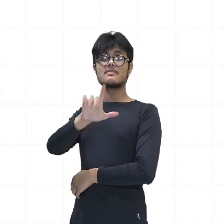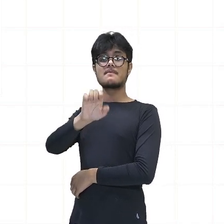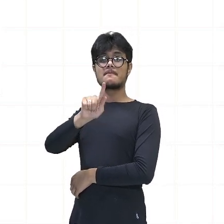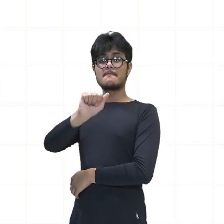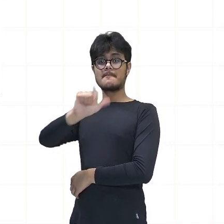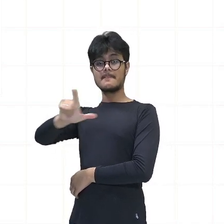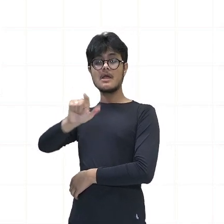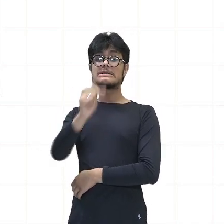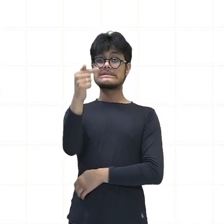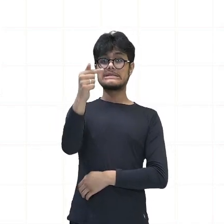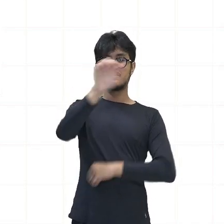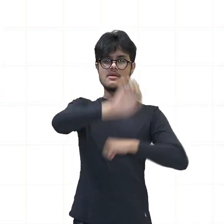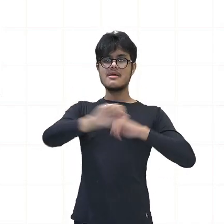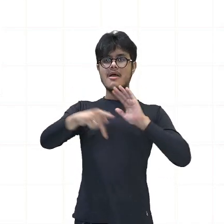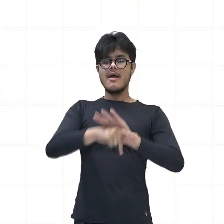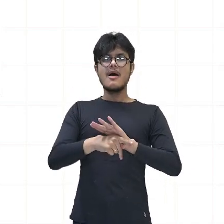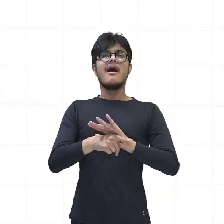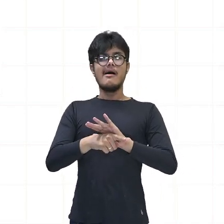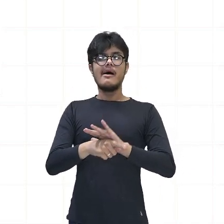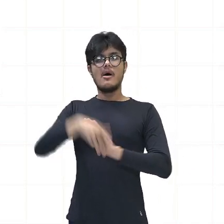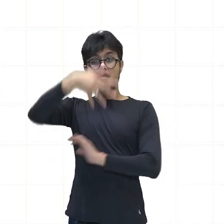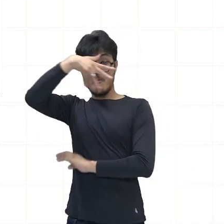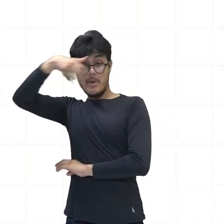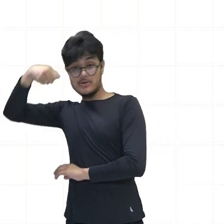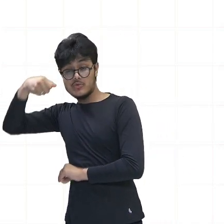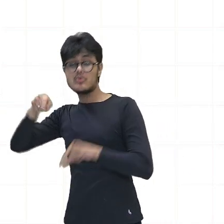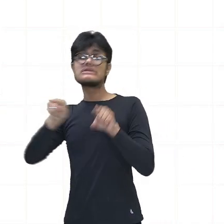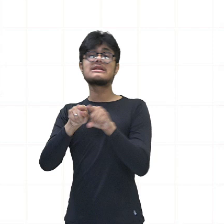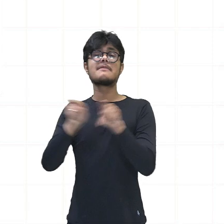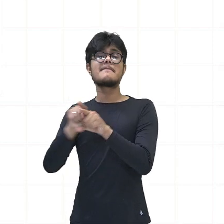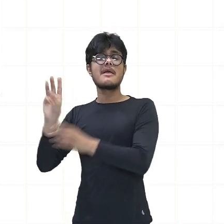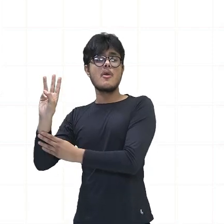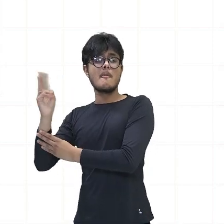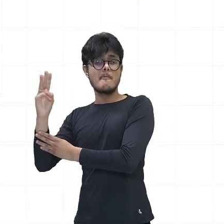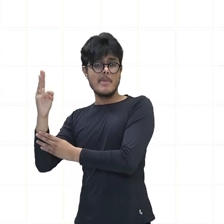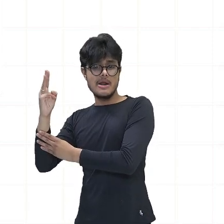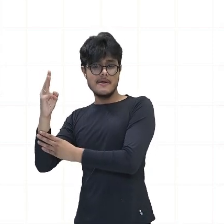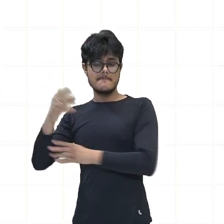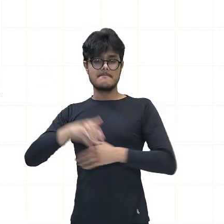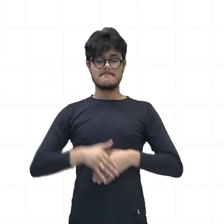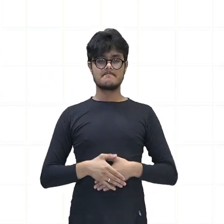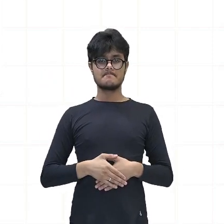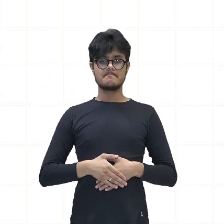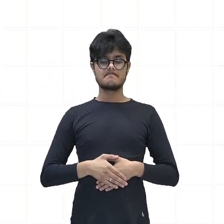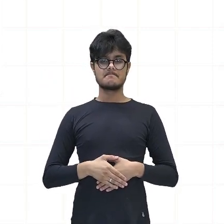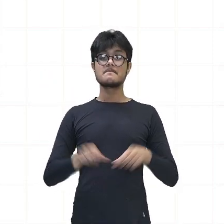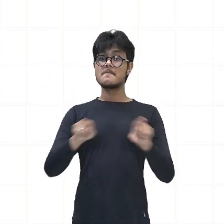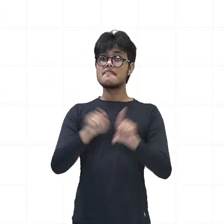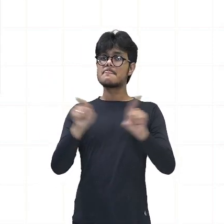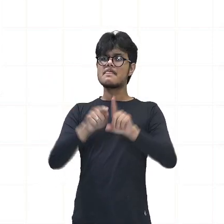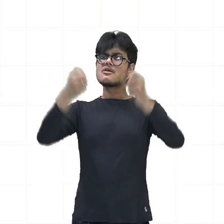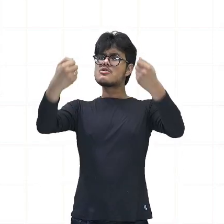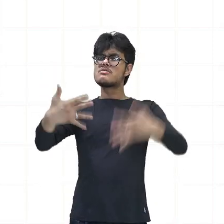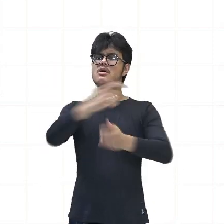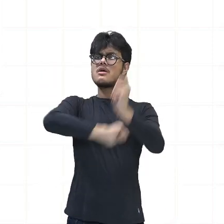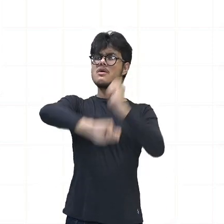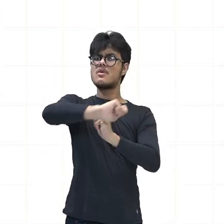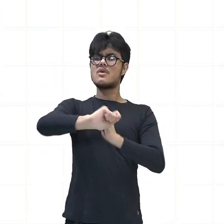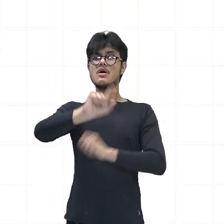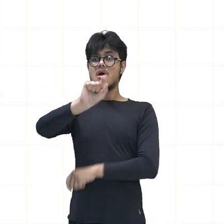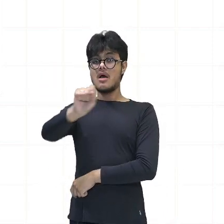norte, o Mato Grosso e parte do Maranhão. Agora, falando sobre a questão da economia